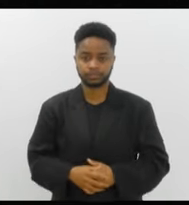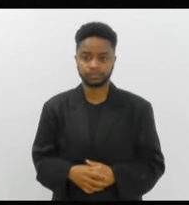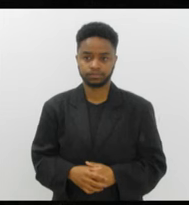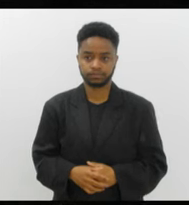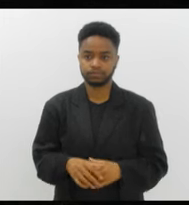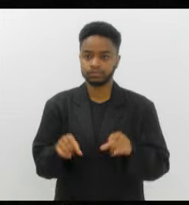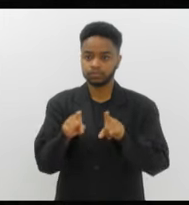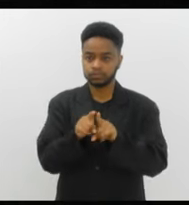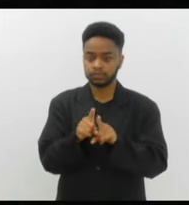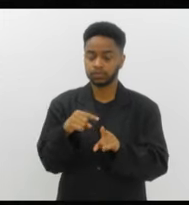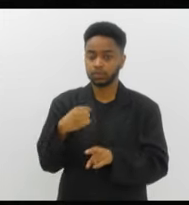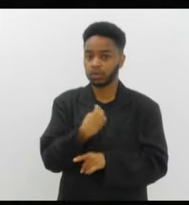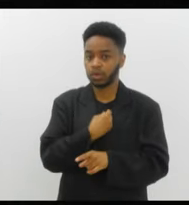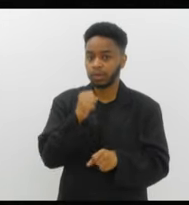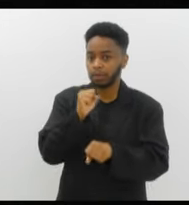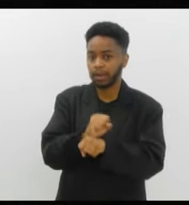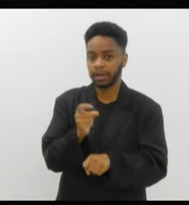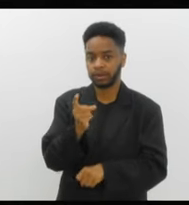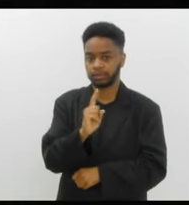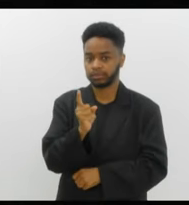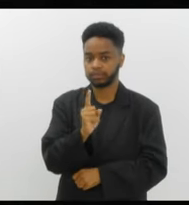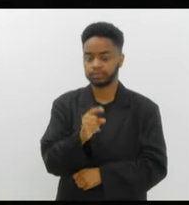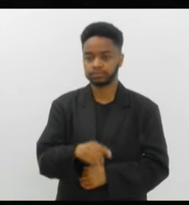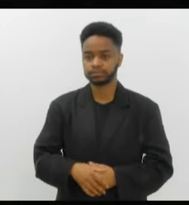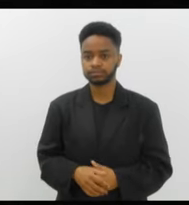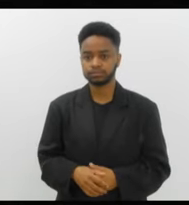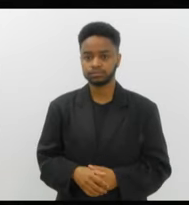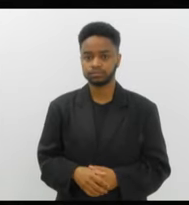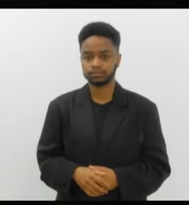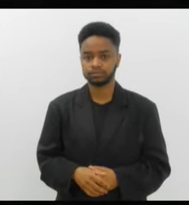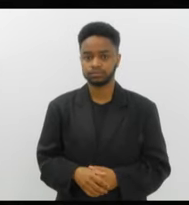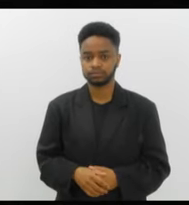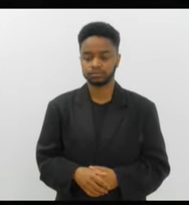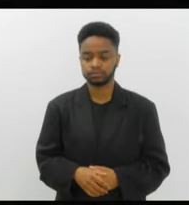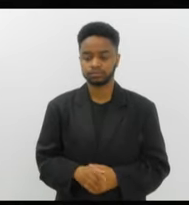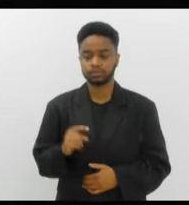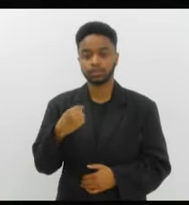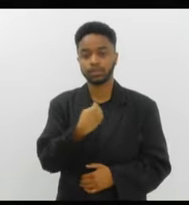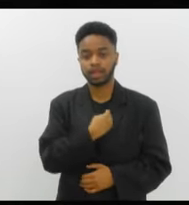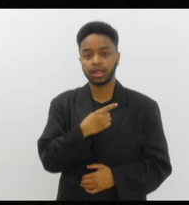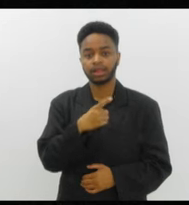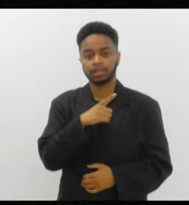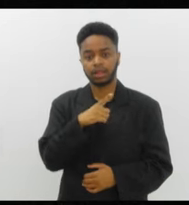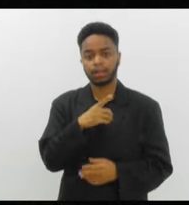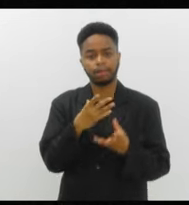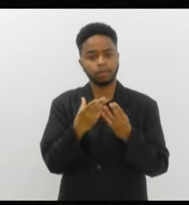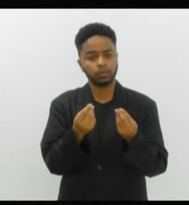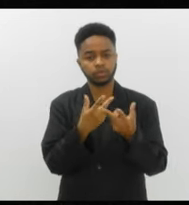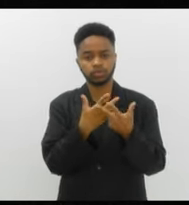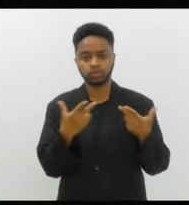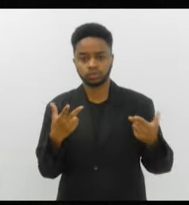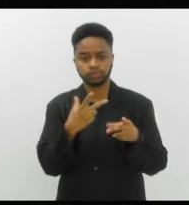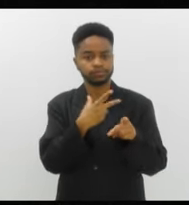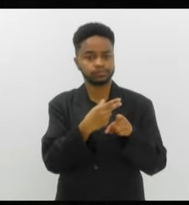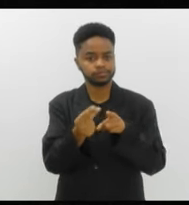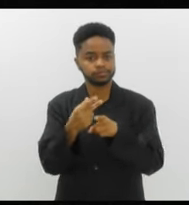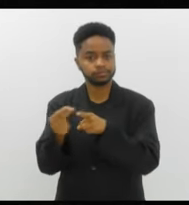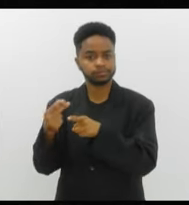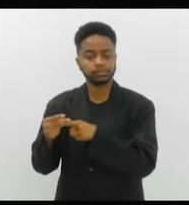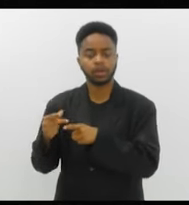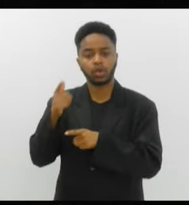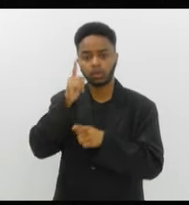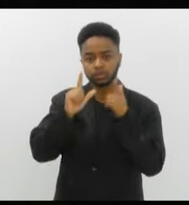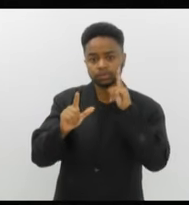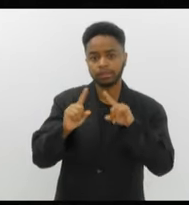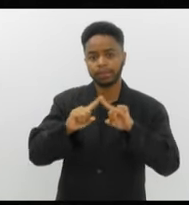a gente não vai parar. A gente ainda tem muito a conquistar, mas a gente tem a